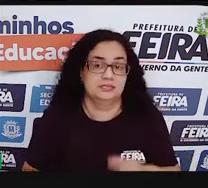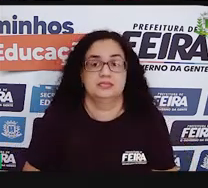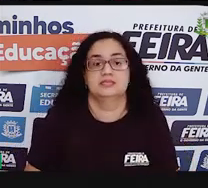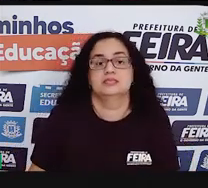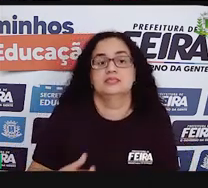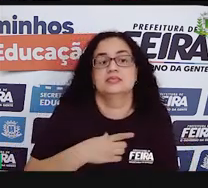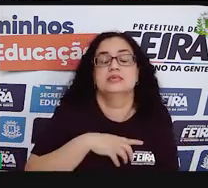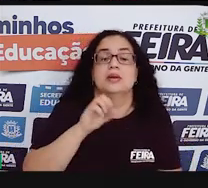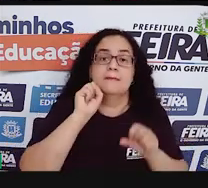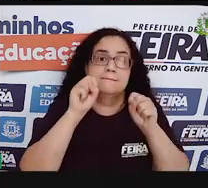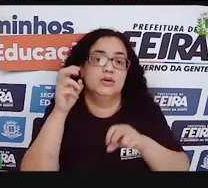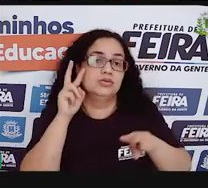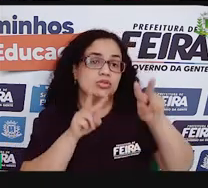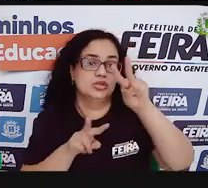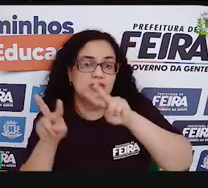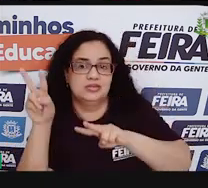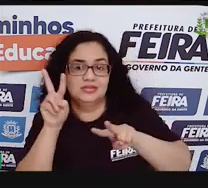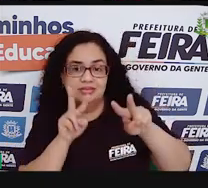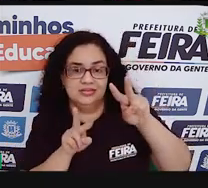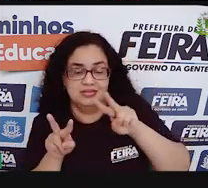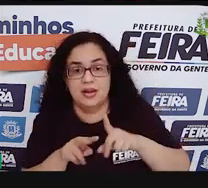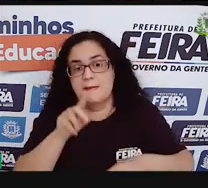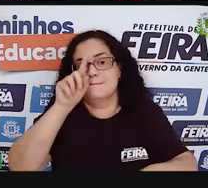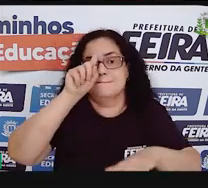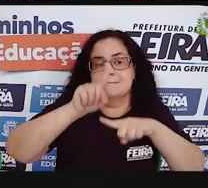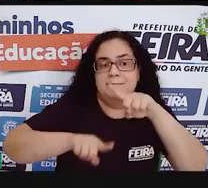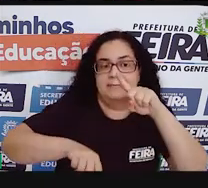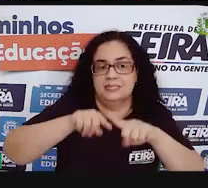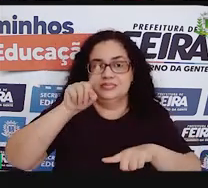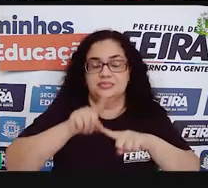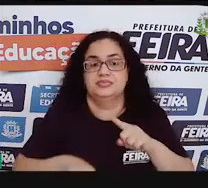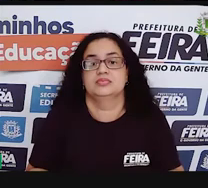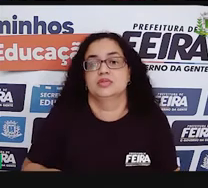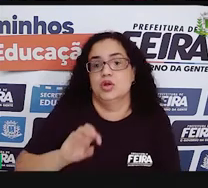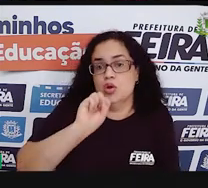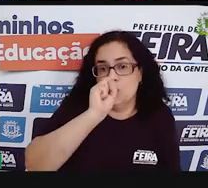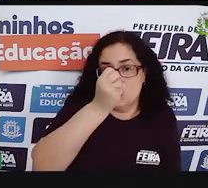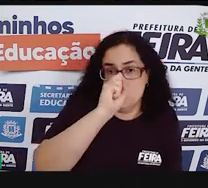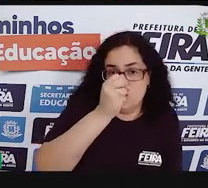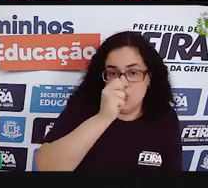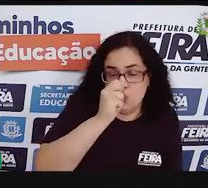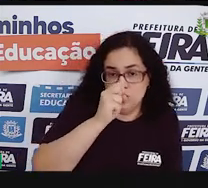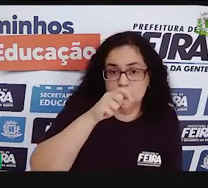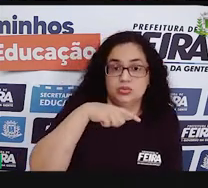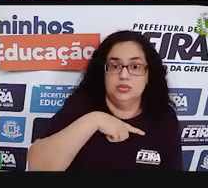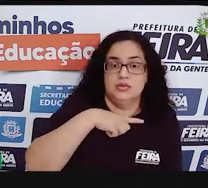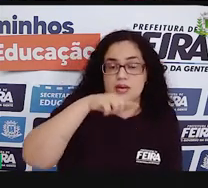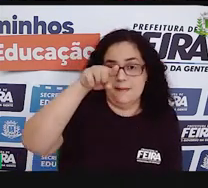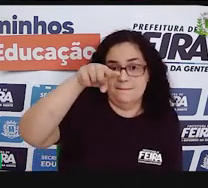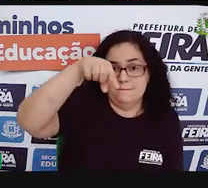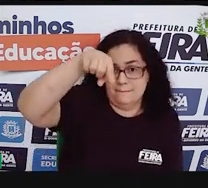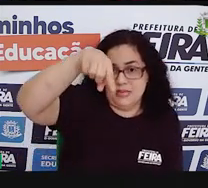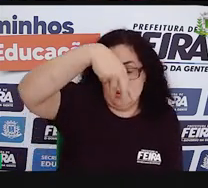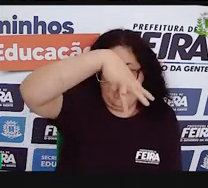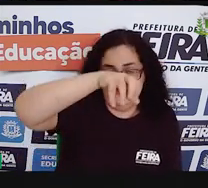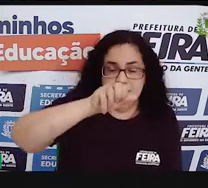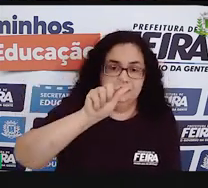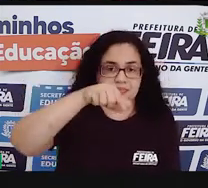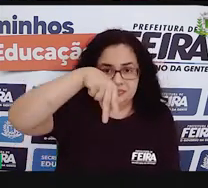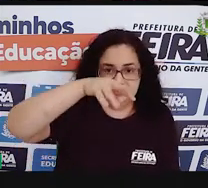o que, que a gente pode observar? Entre os materiais, 8 apresentaram a propriedade de